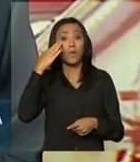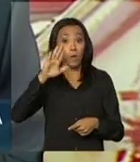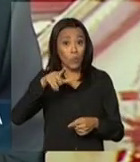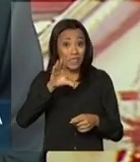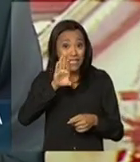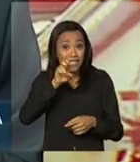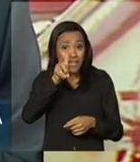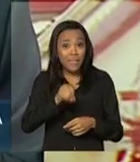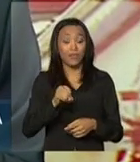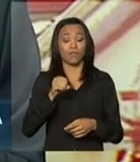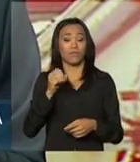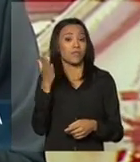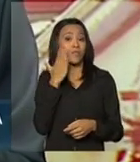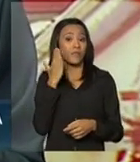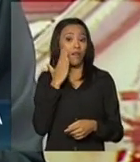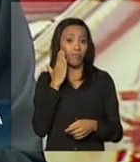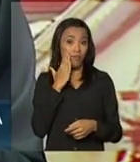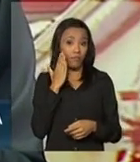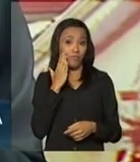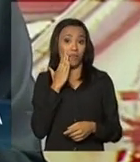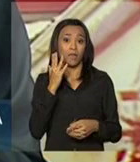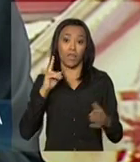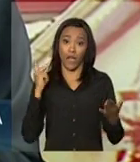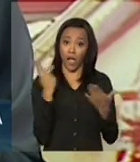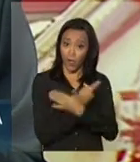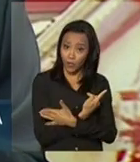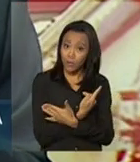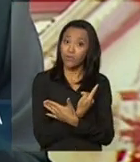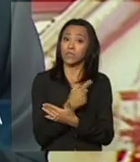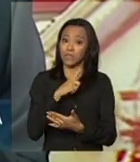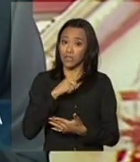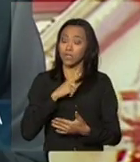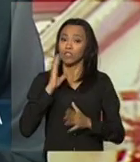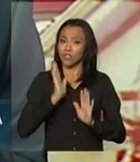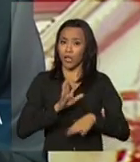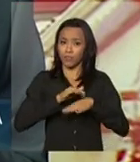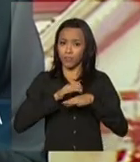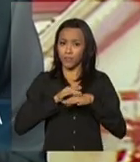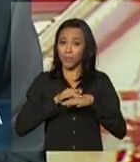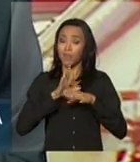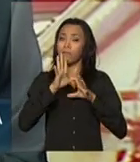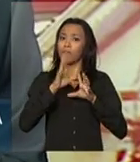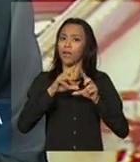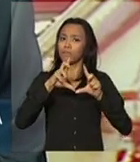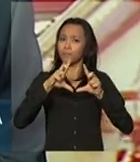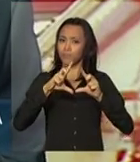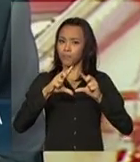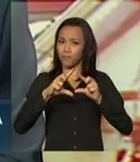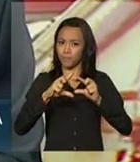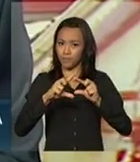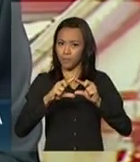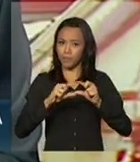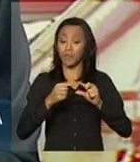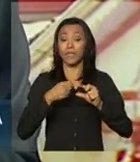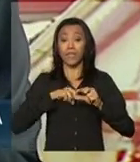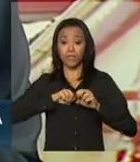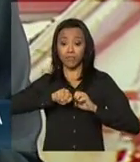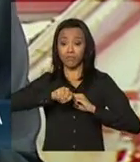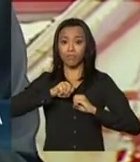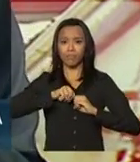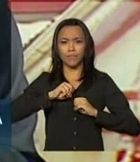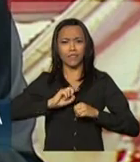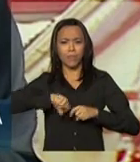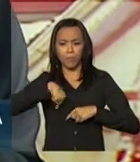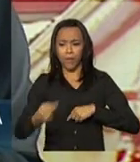mais cedo a gente começa a administrar um antirretroviral, zera a carga viral e a chance de transmissão se